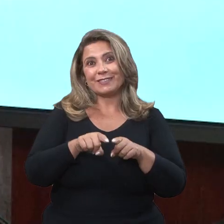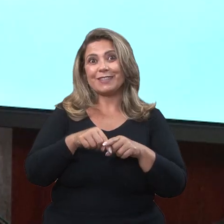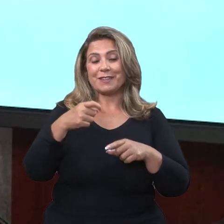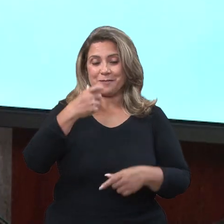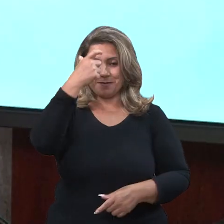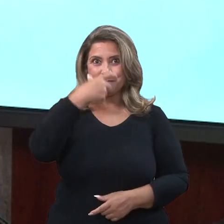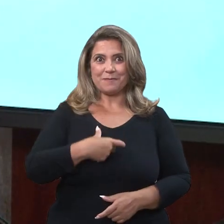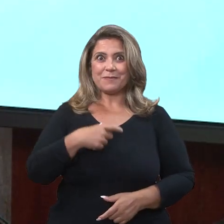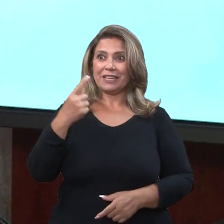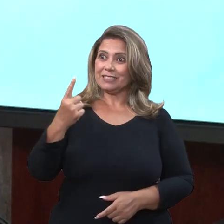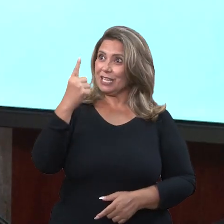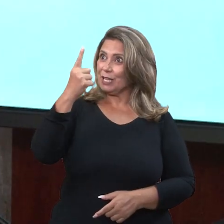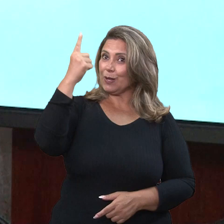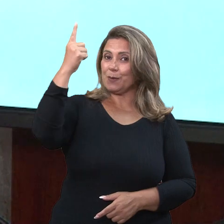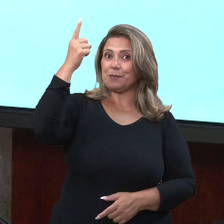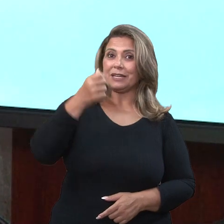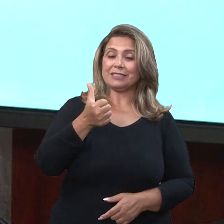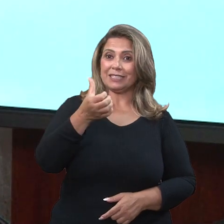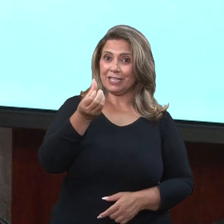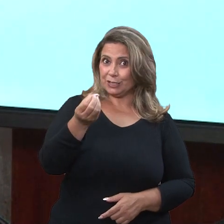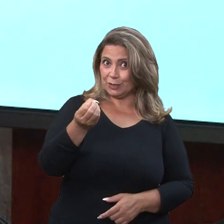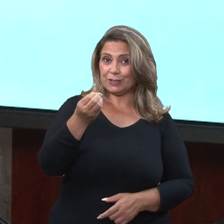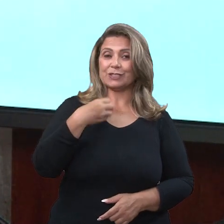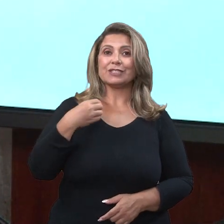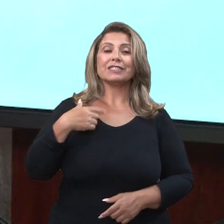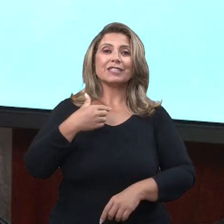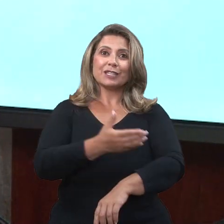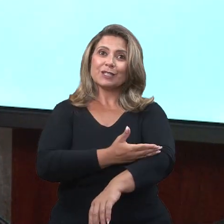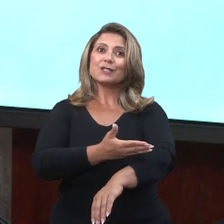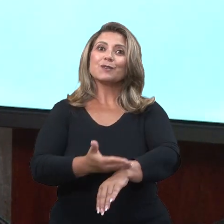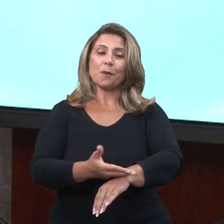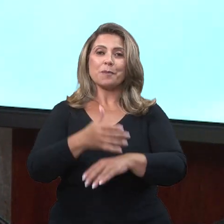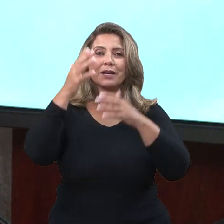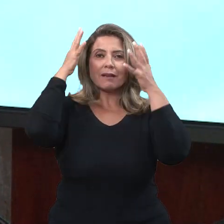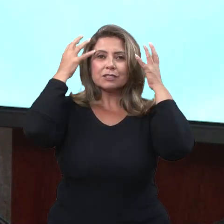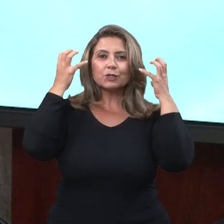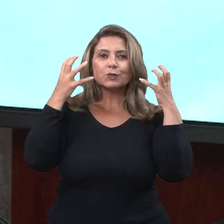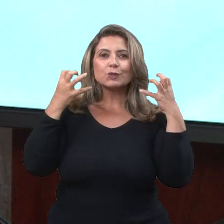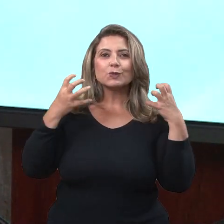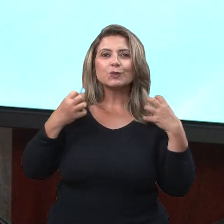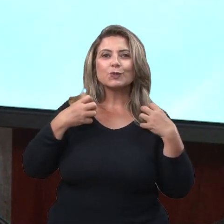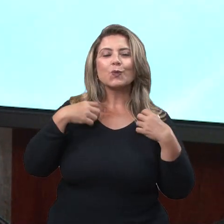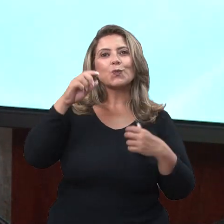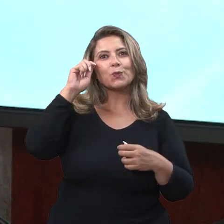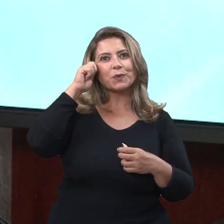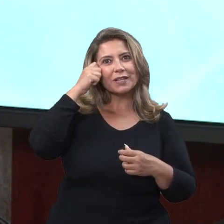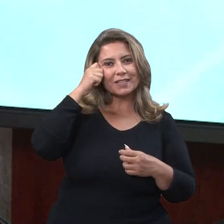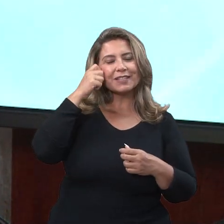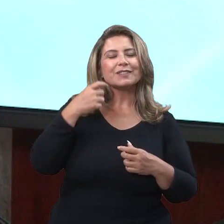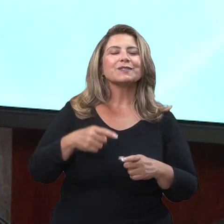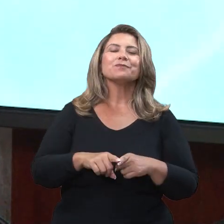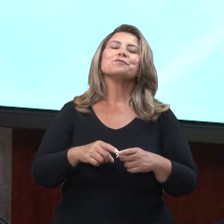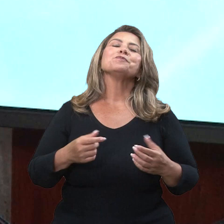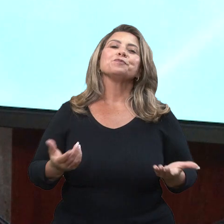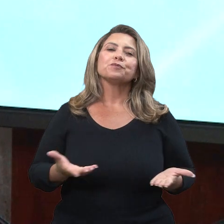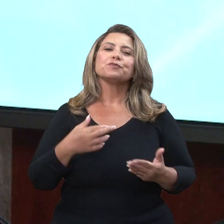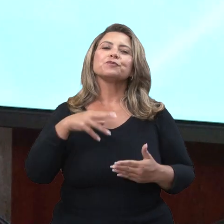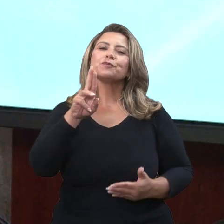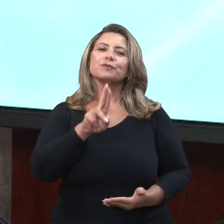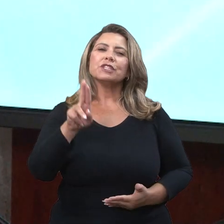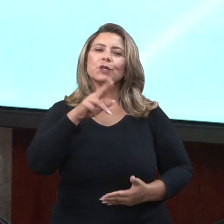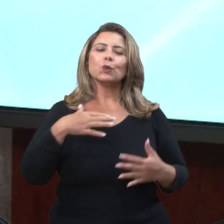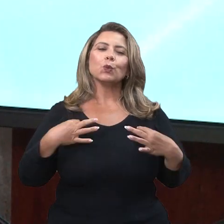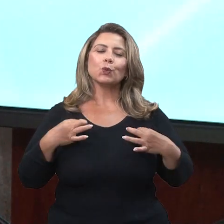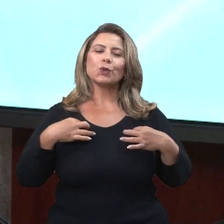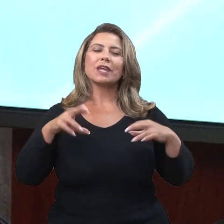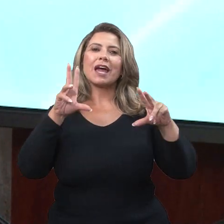tenho 1,60 m, tenho a pele branca, cabelos pretos, escuros e cacheados. Estou usando hoje uma roupa